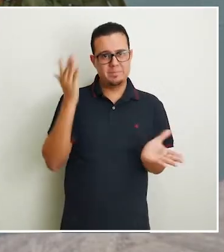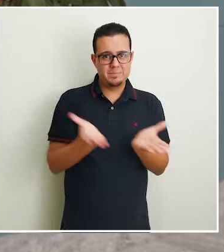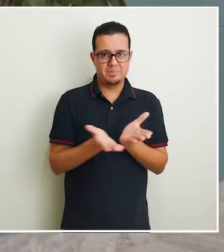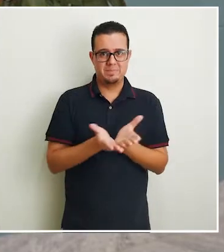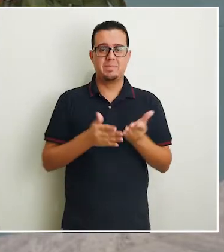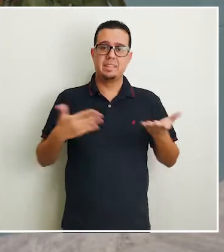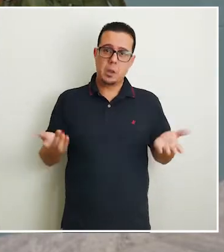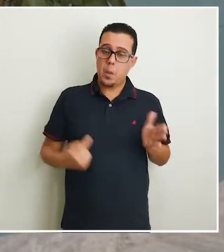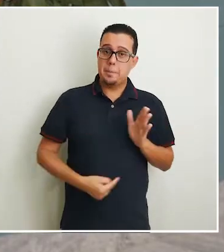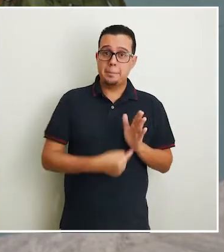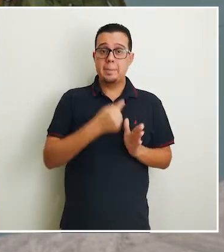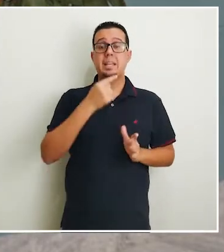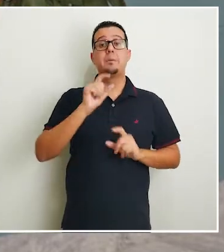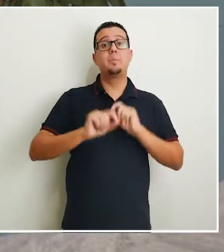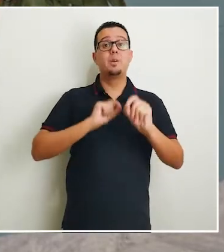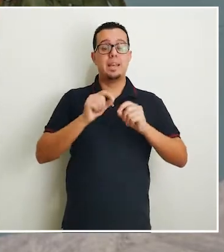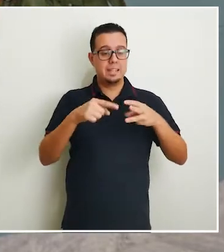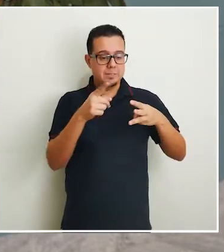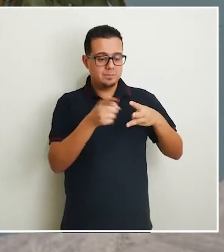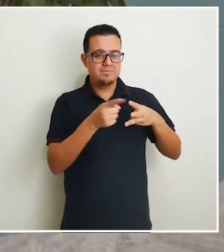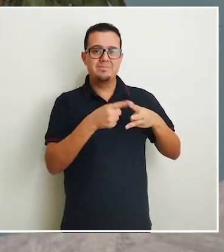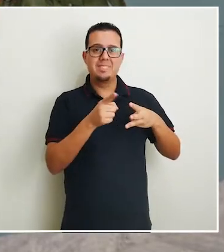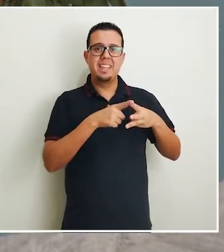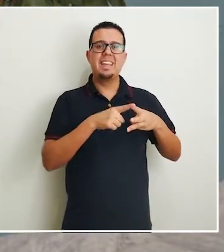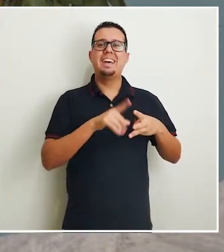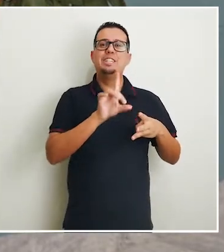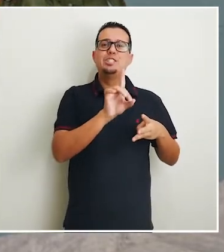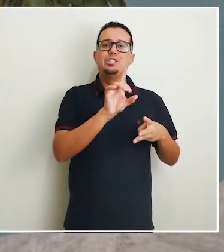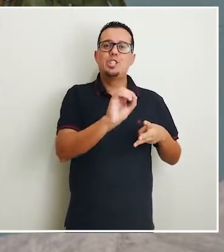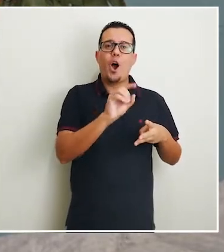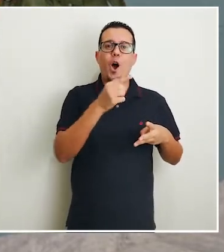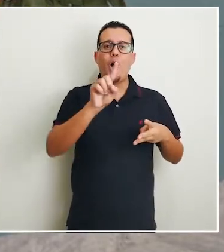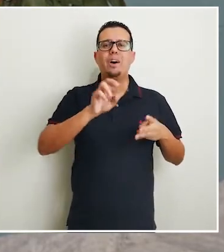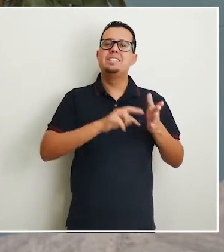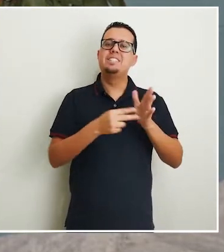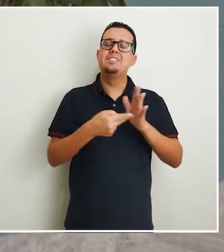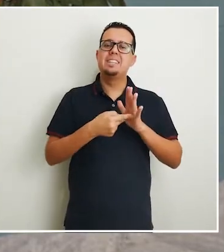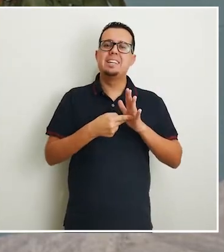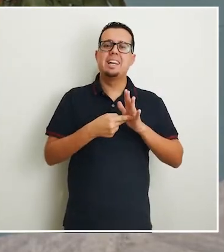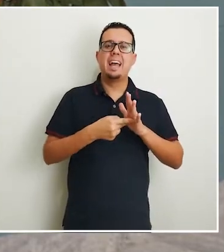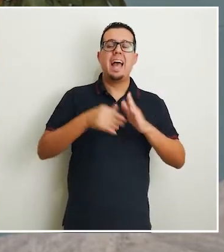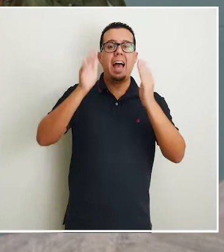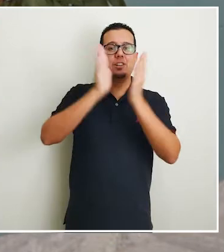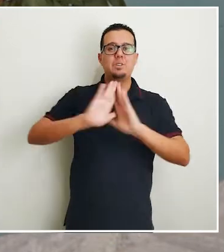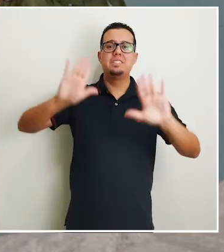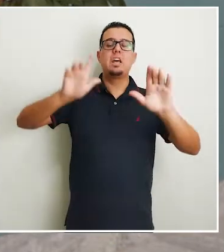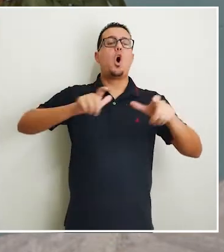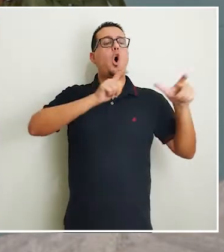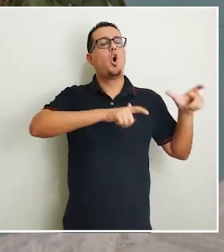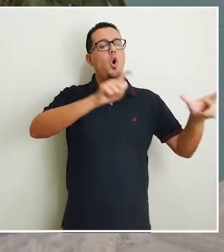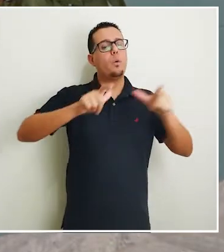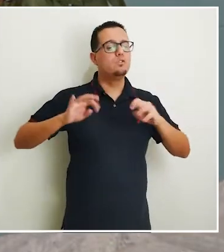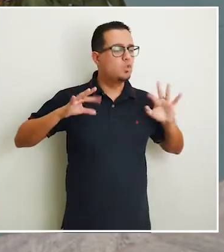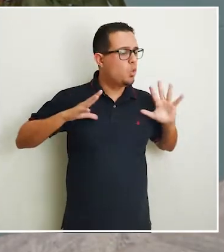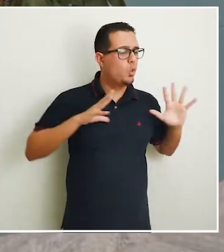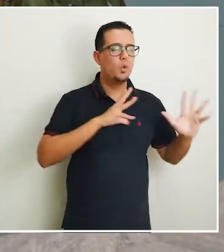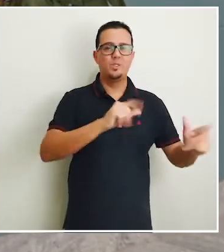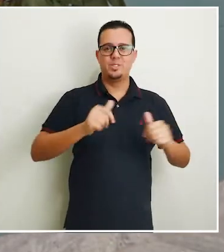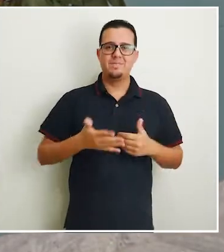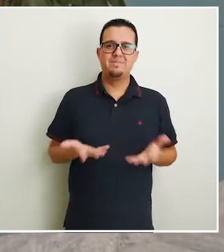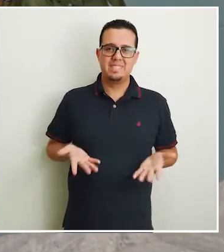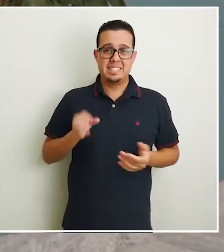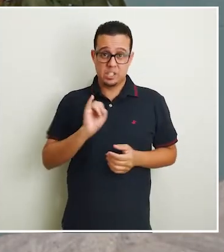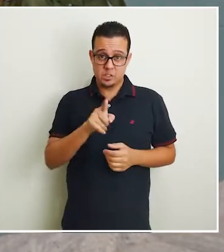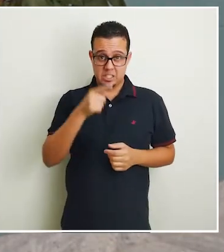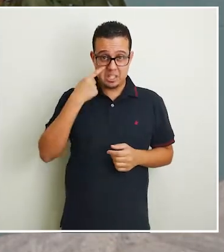gente capta, o tom de dó, dominância da adoração em todas as esferas da vida. Se você tem aí o